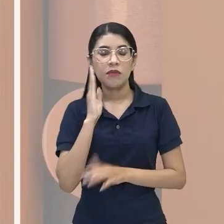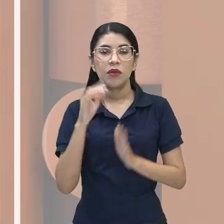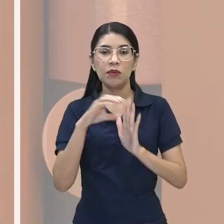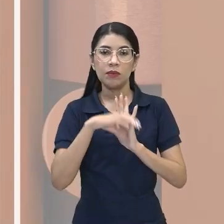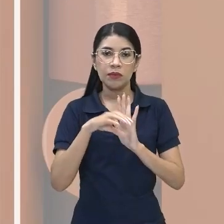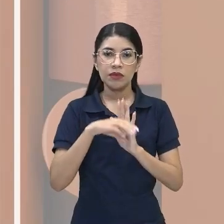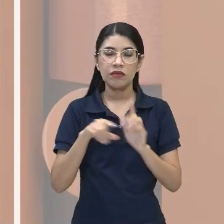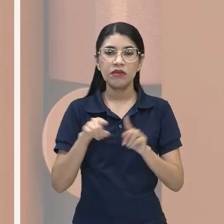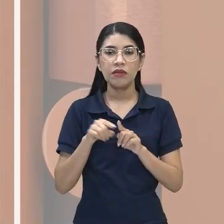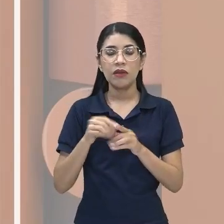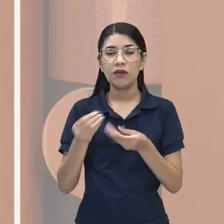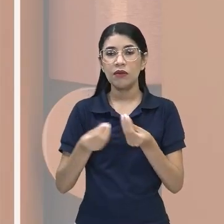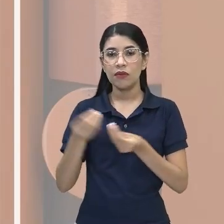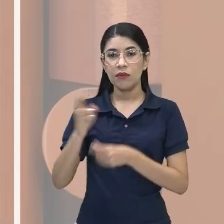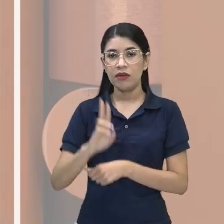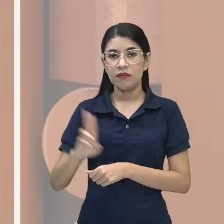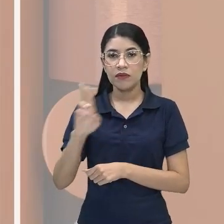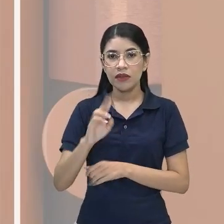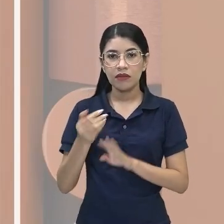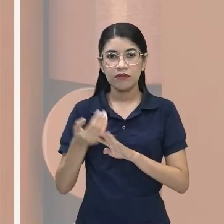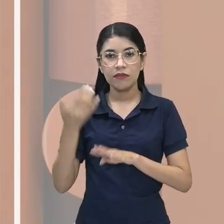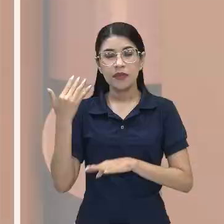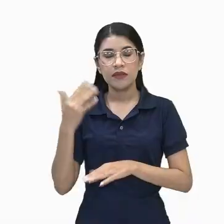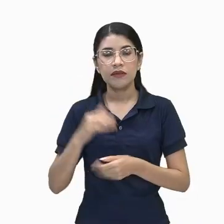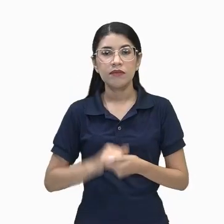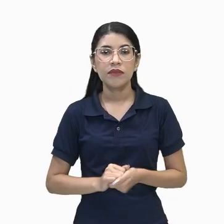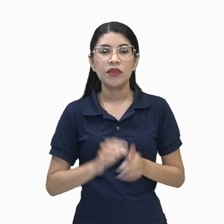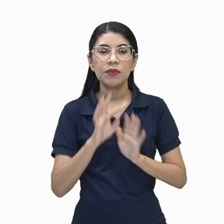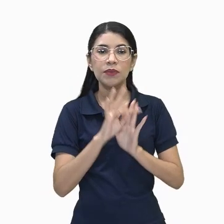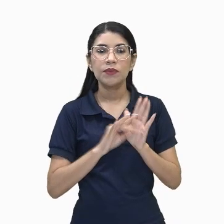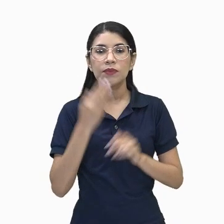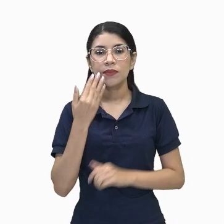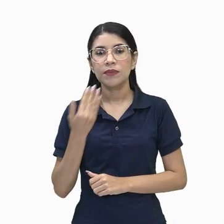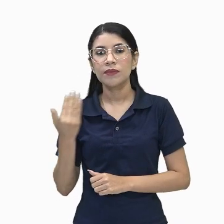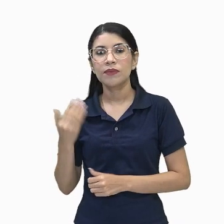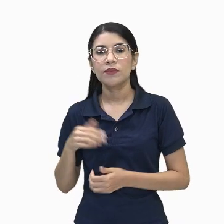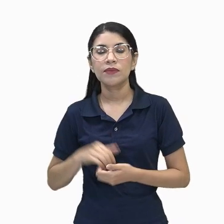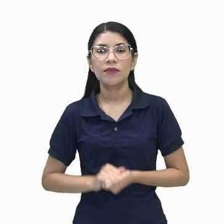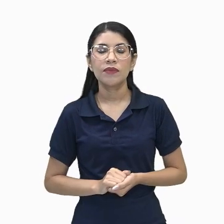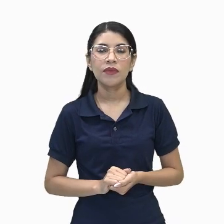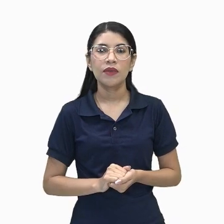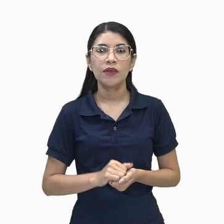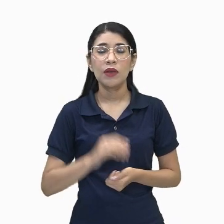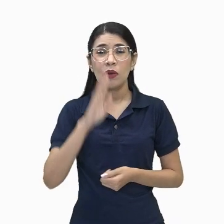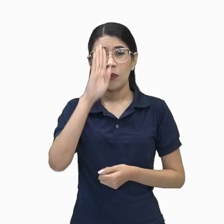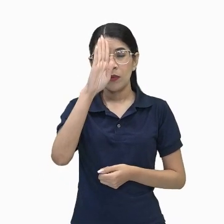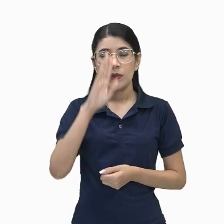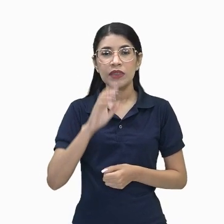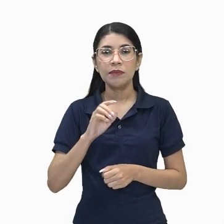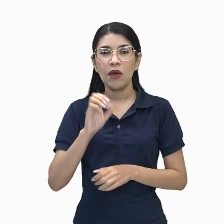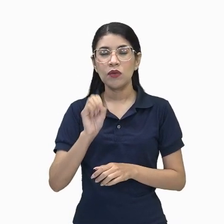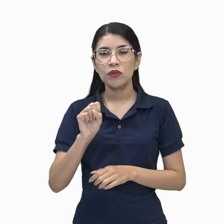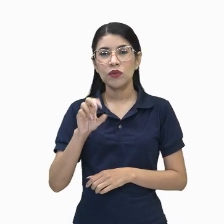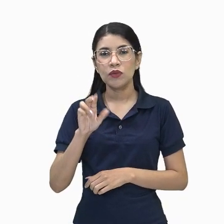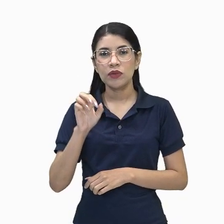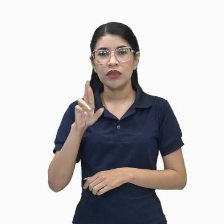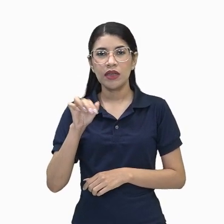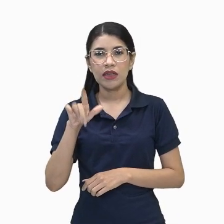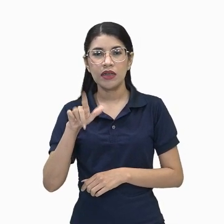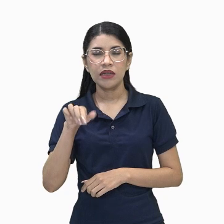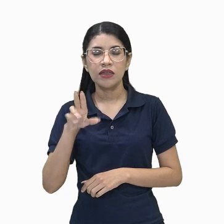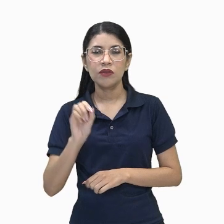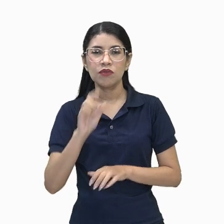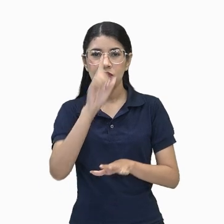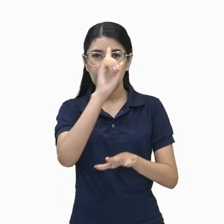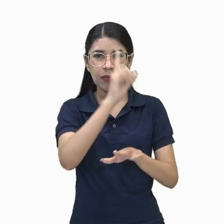sua aplicabilidade. Vamos ao texto, vamos lá, galera. O principal suzerano de um reino era o